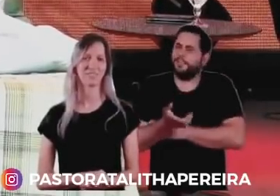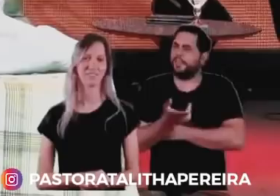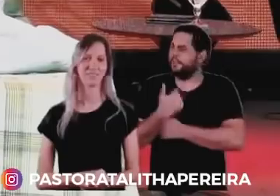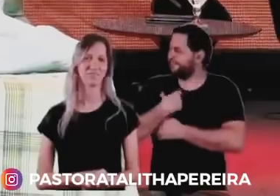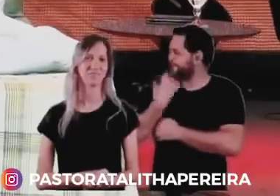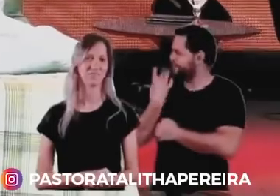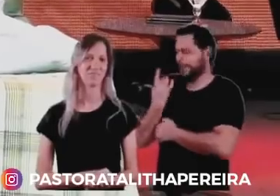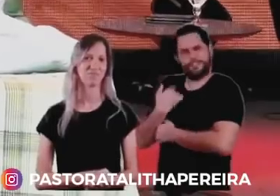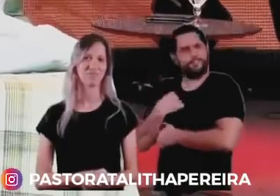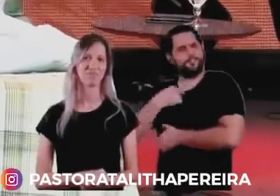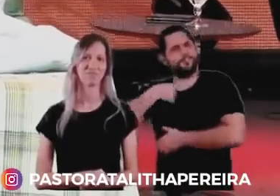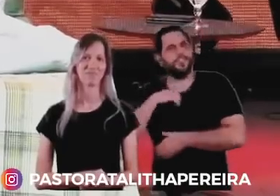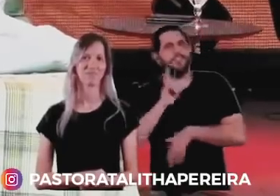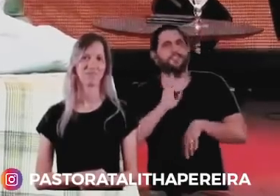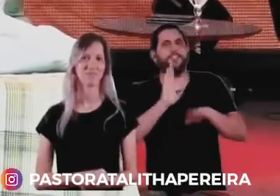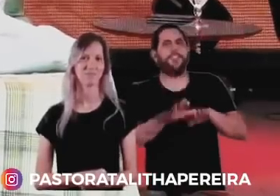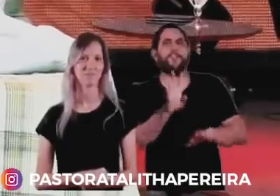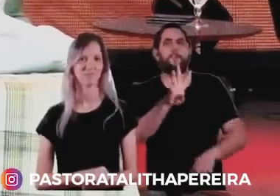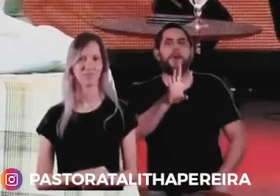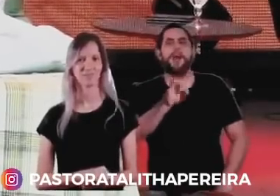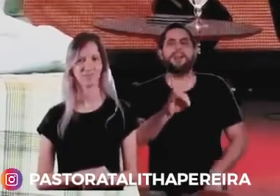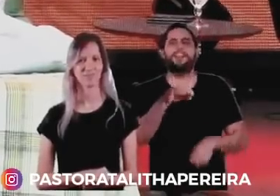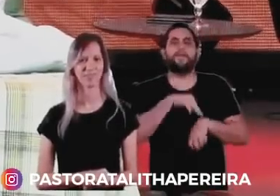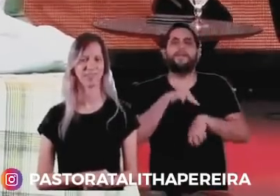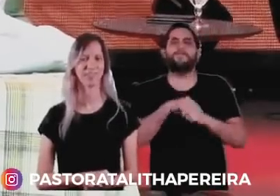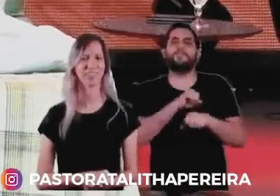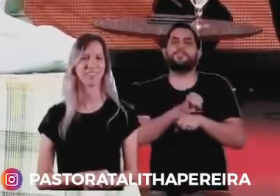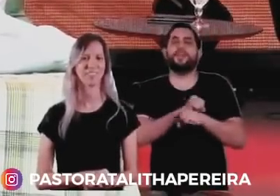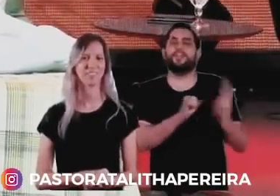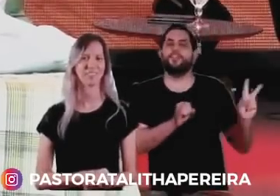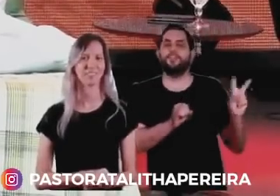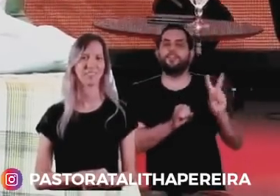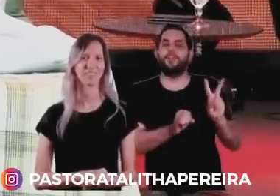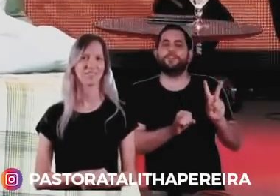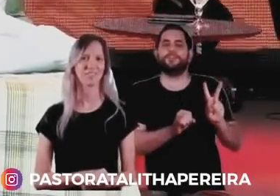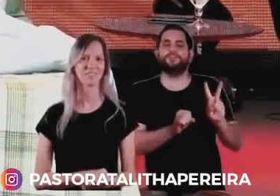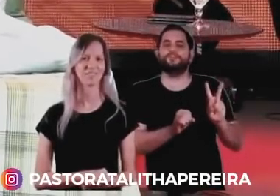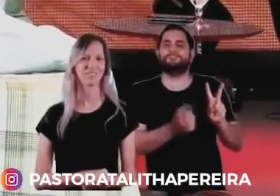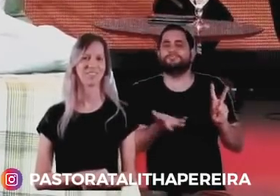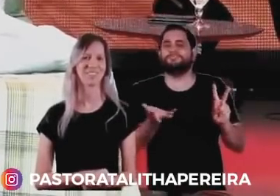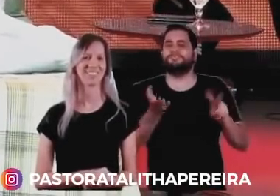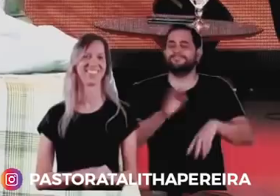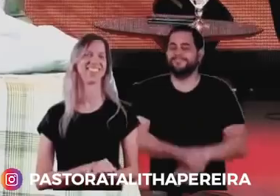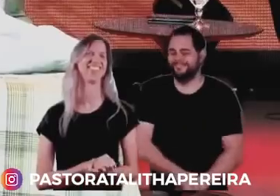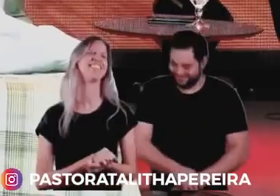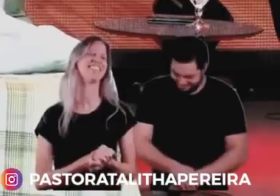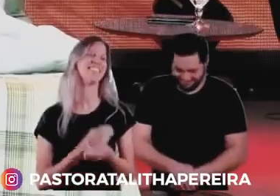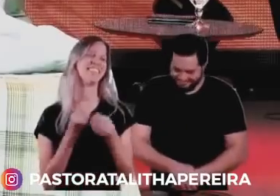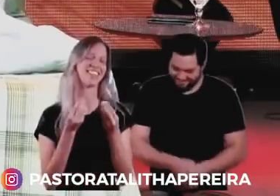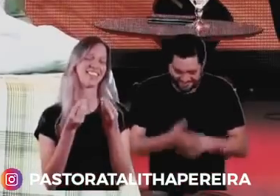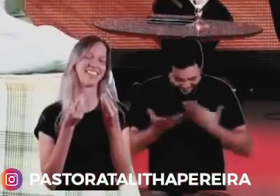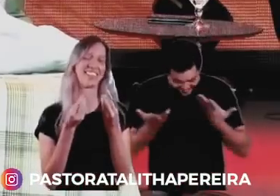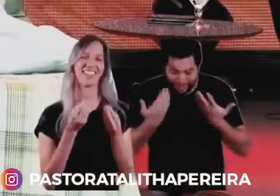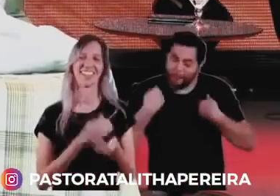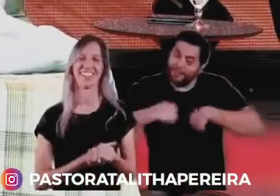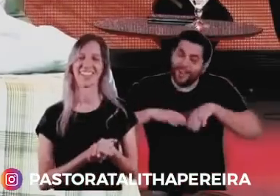estava sozinho, né? Eu passei quase 40 minutos esperando 2 para poder entrar, gente. Então, eu tenho que me acostumar com essas